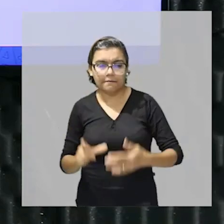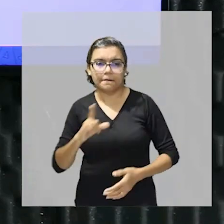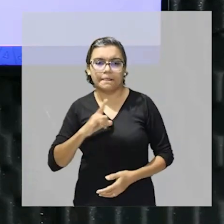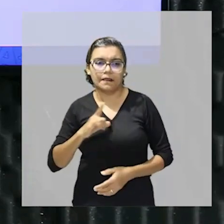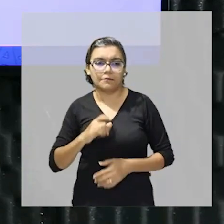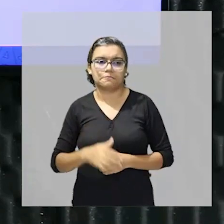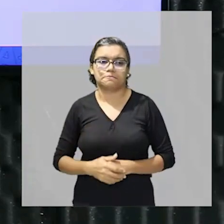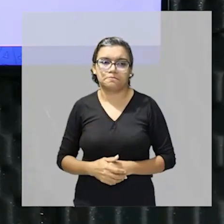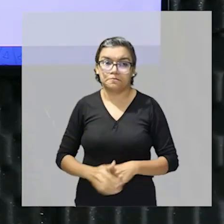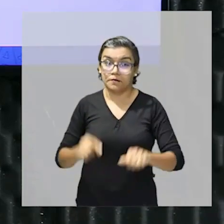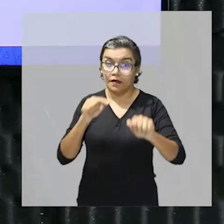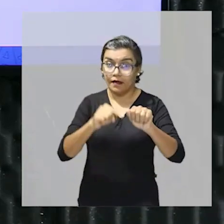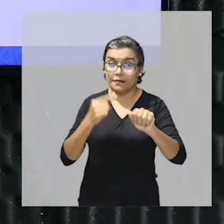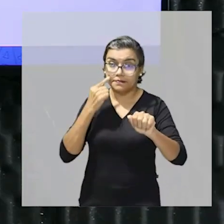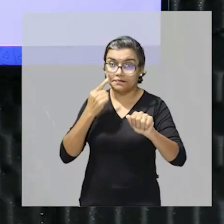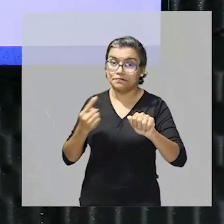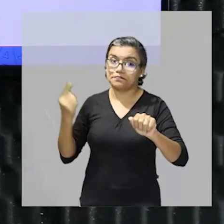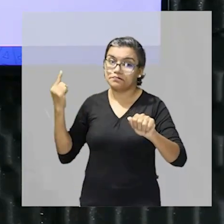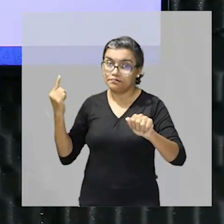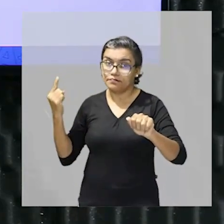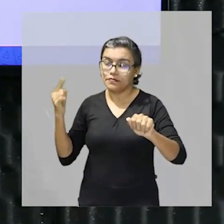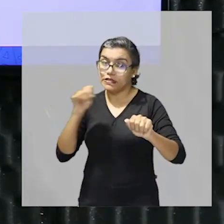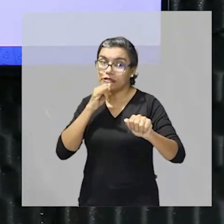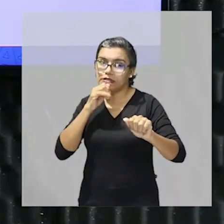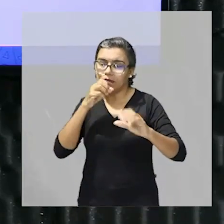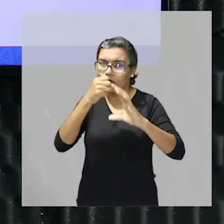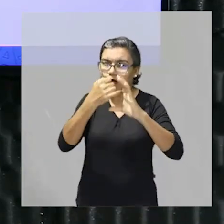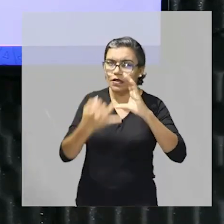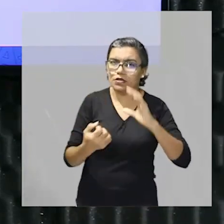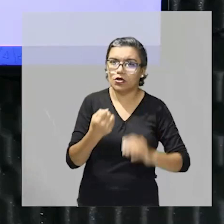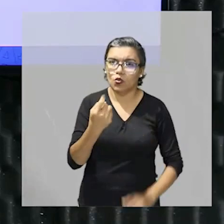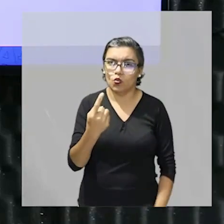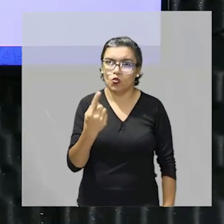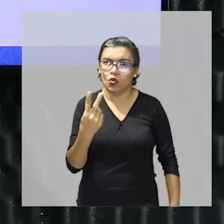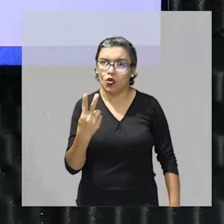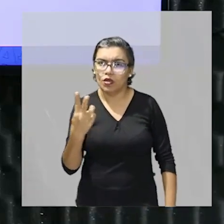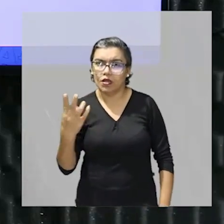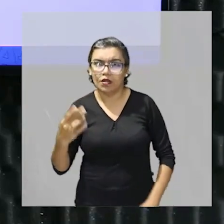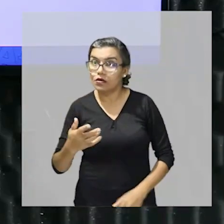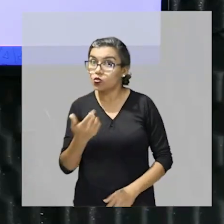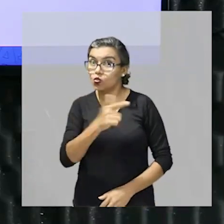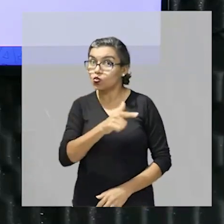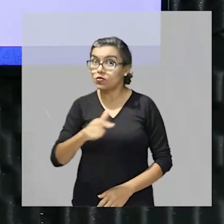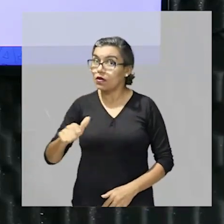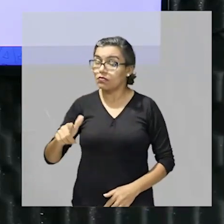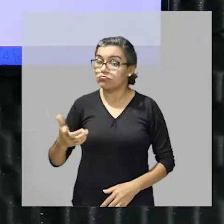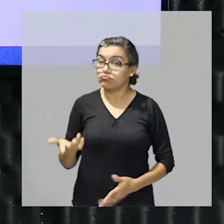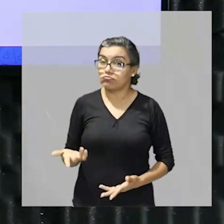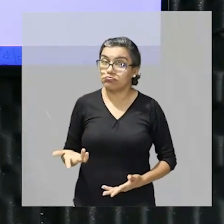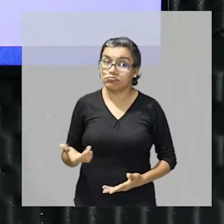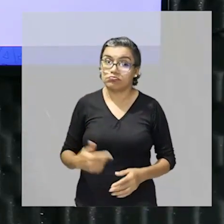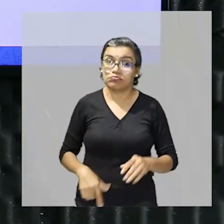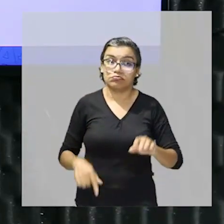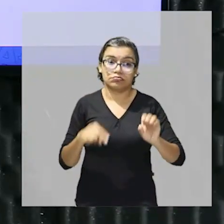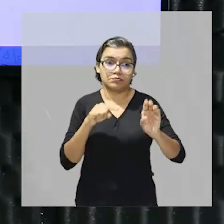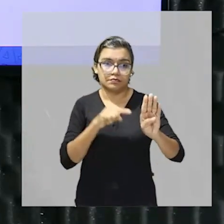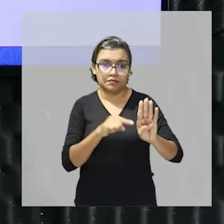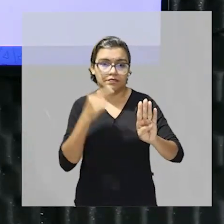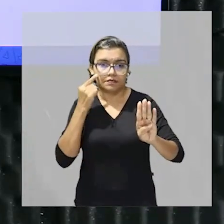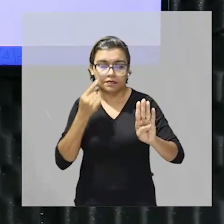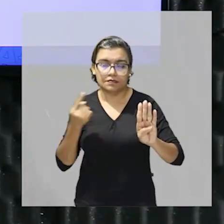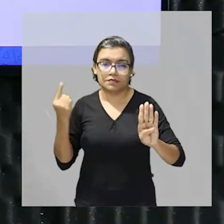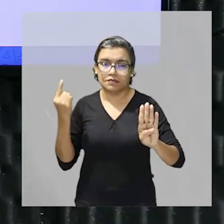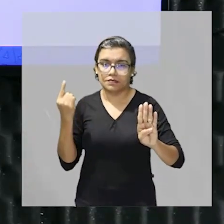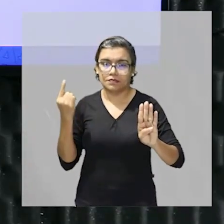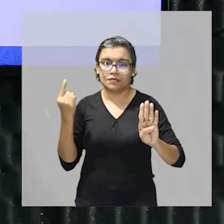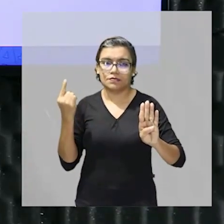a diversidade das características. A gente não viu enumeração. Primeiro, segundo, terceiro, não teve isso. Classificar as preferências